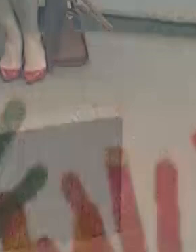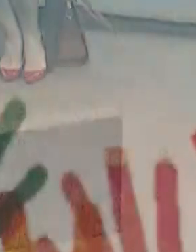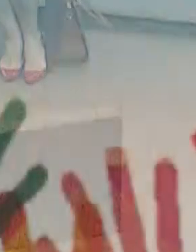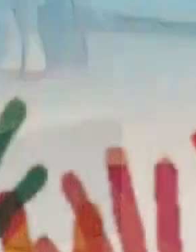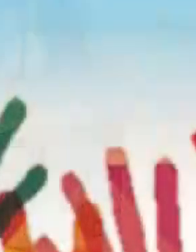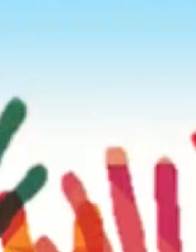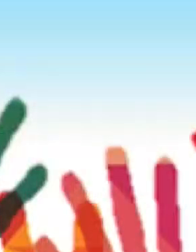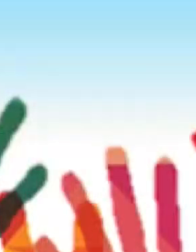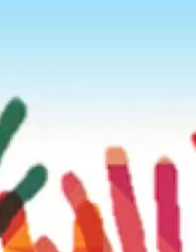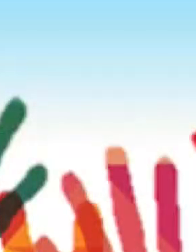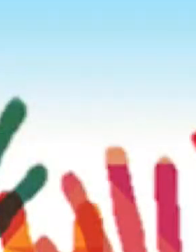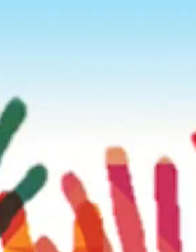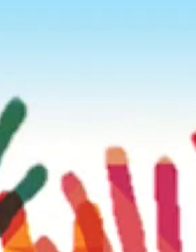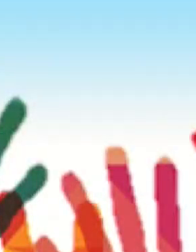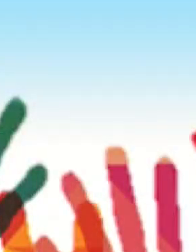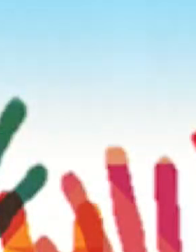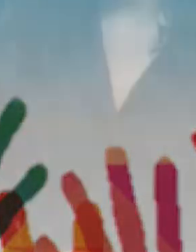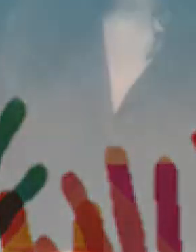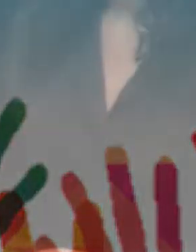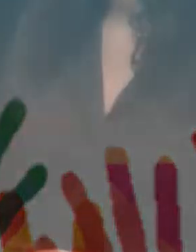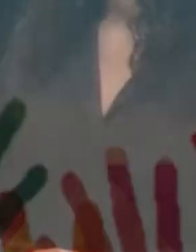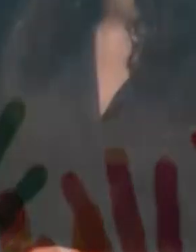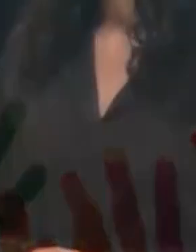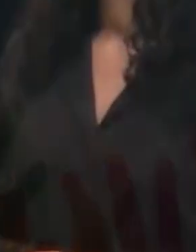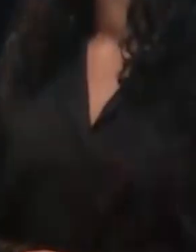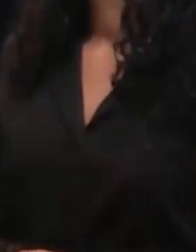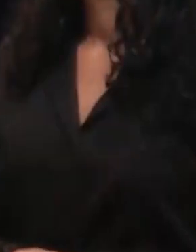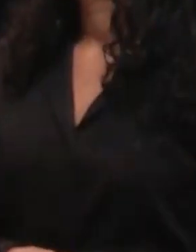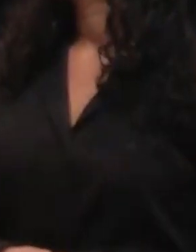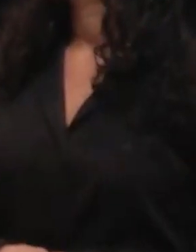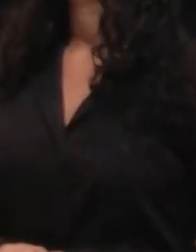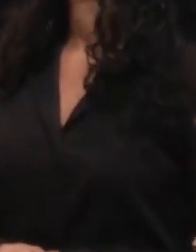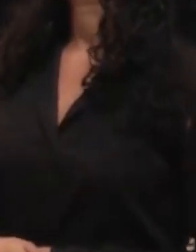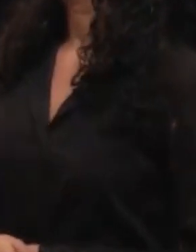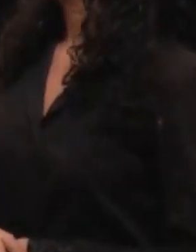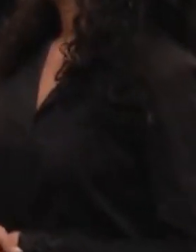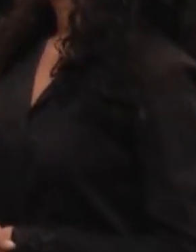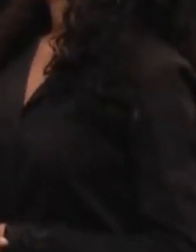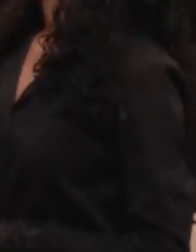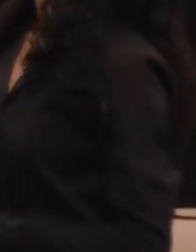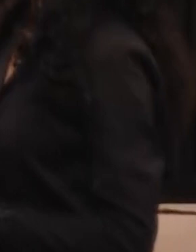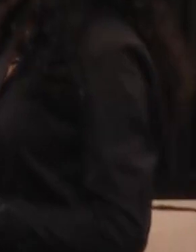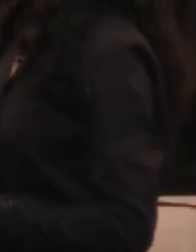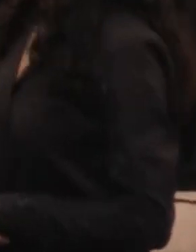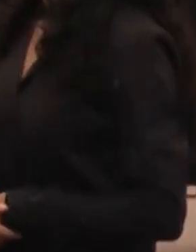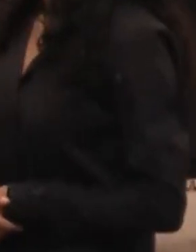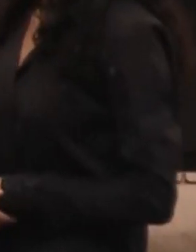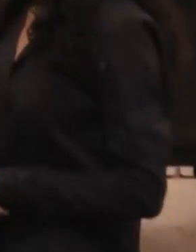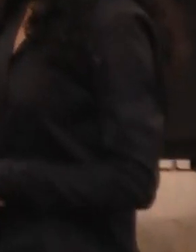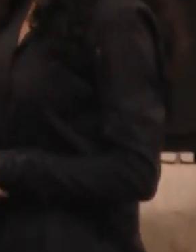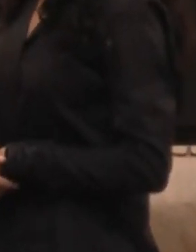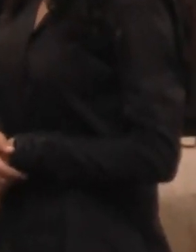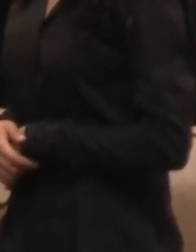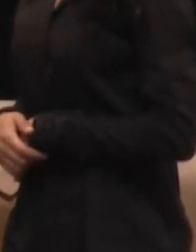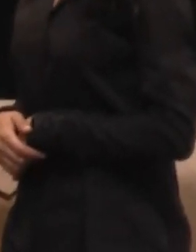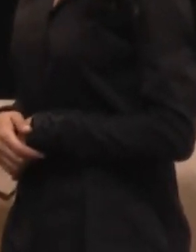Bom dia, eu estou aqui para dar 2 avisos.